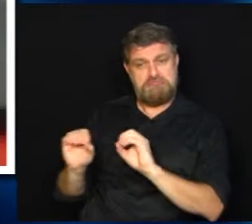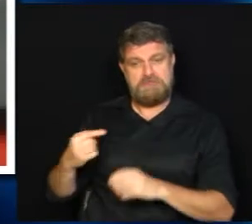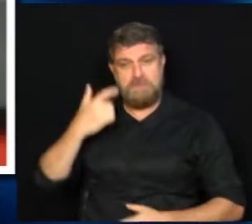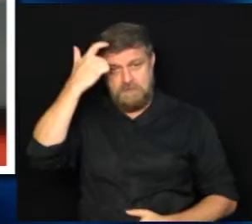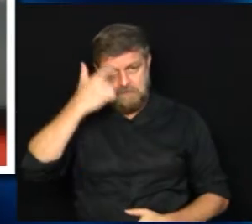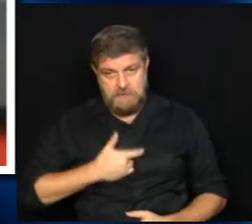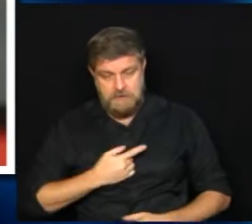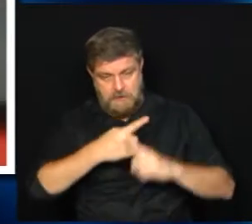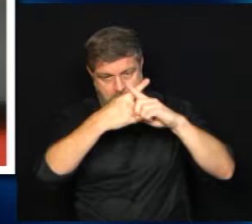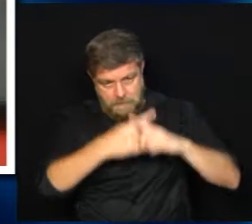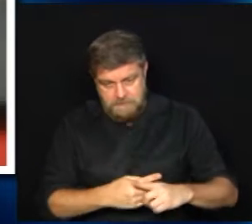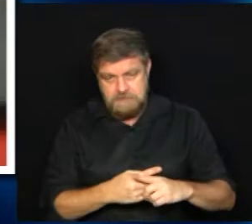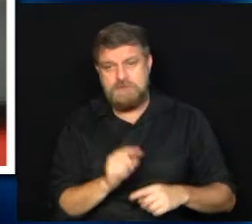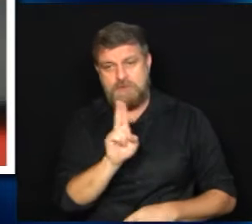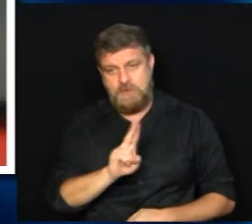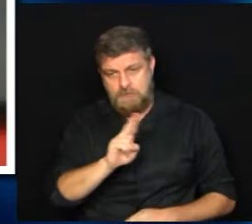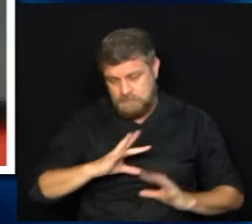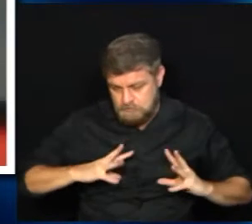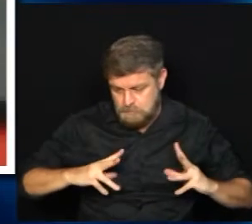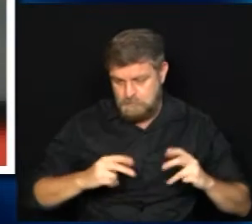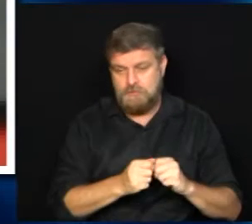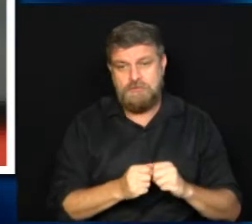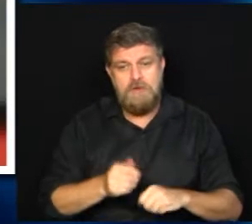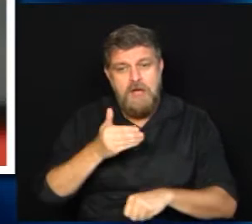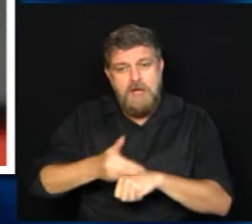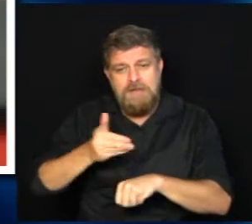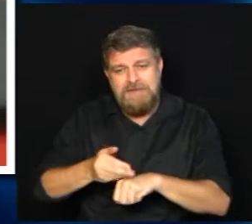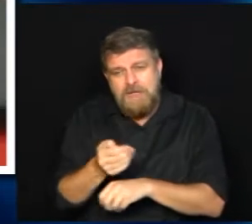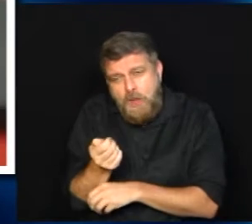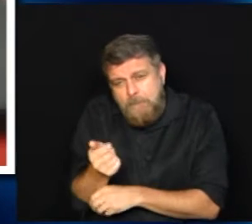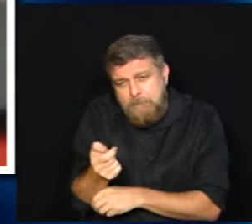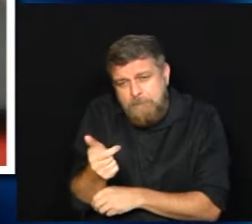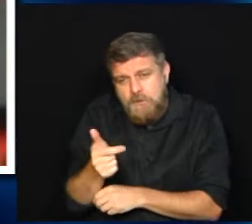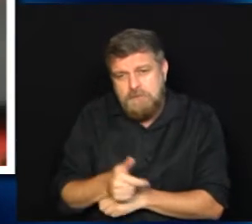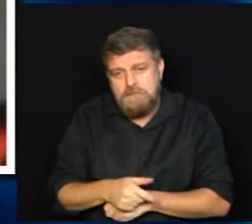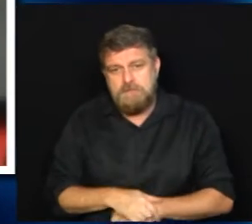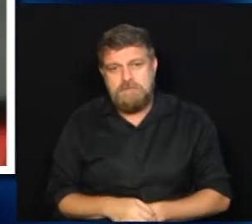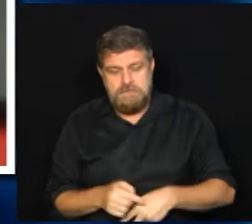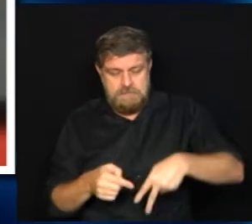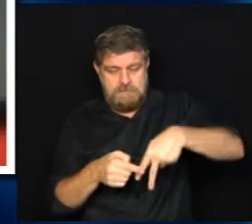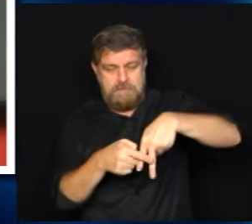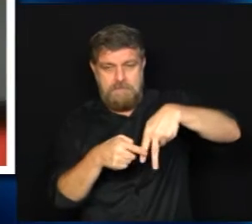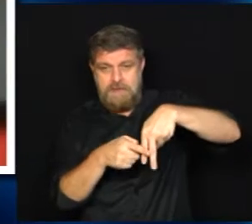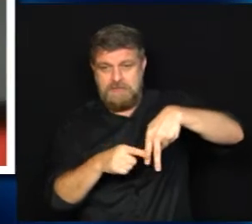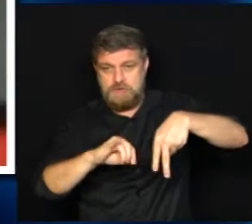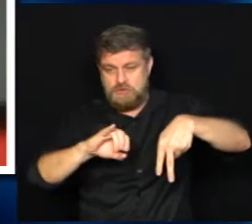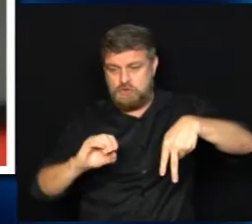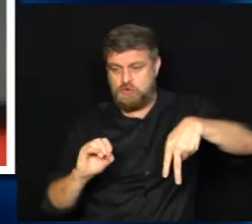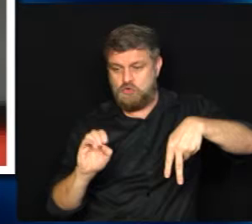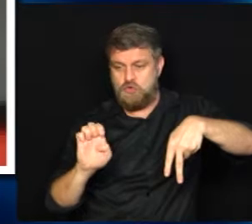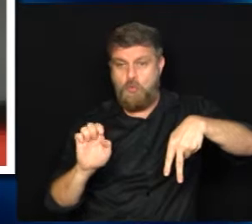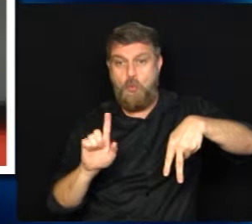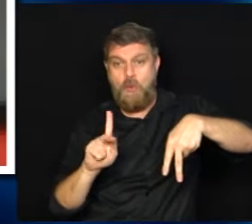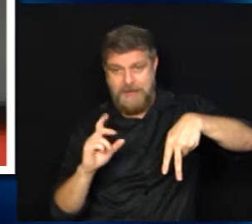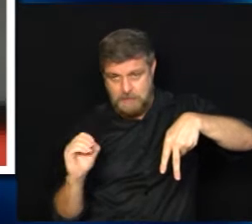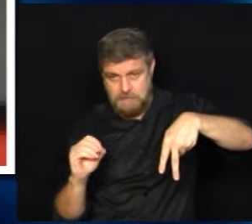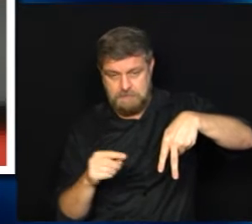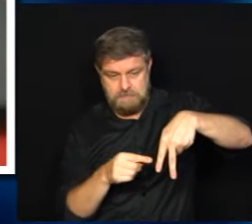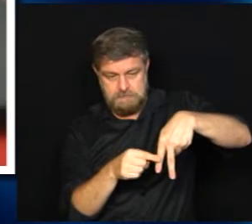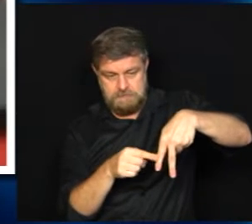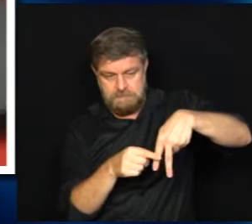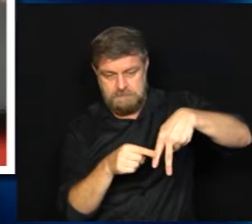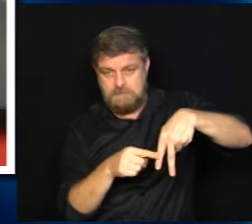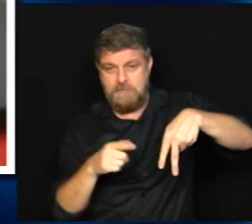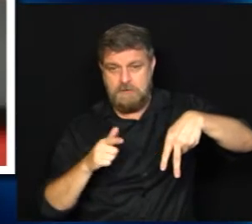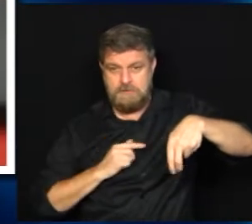eu uso tudo, no treino eu uso pouco, assim, eu uso mais a faixa de joelho mesmo. Tá. E da competição é isso,